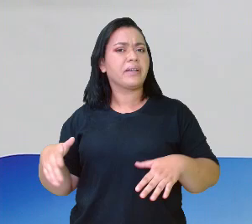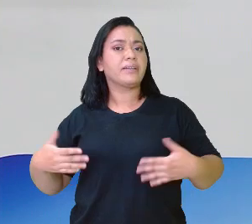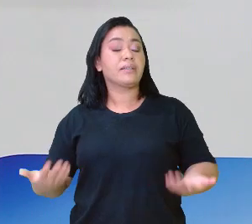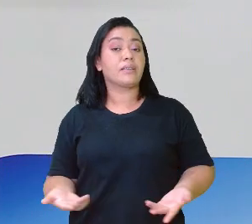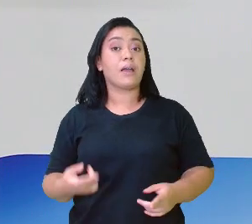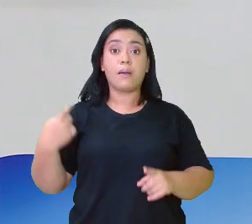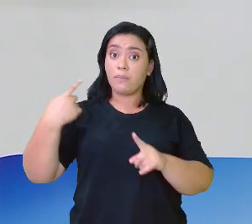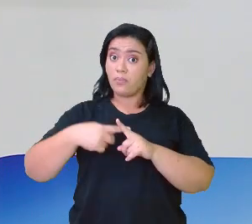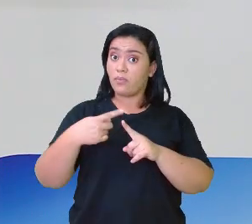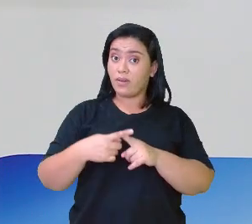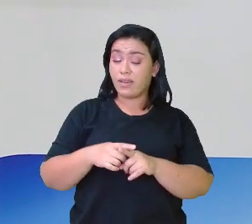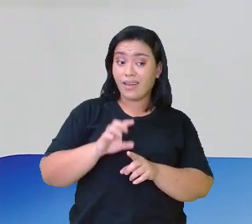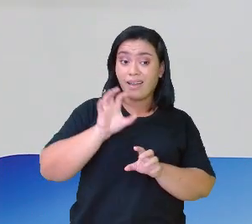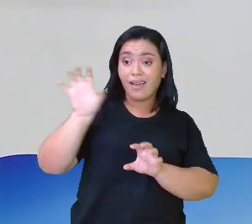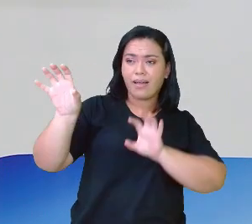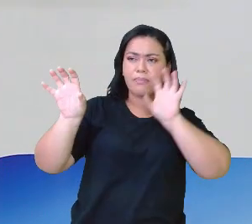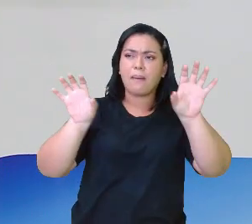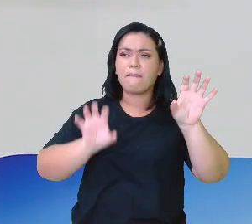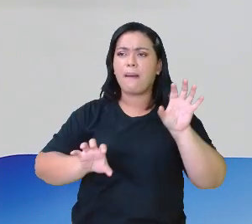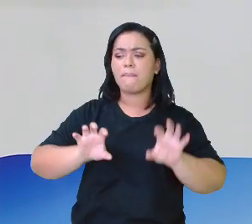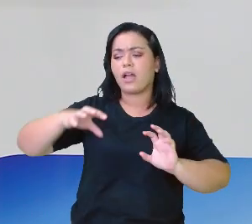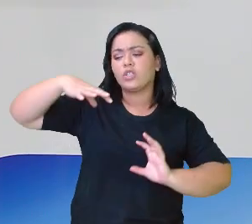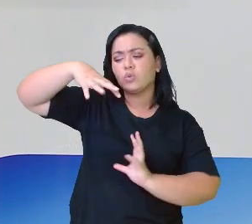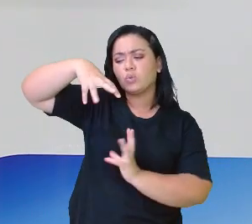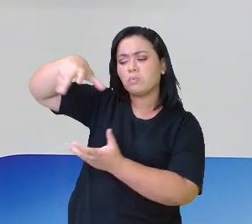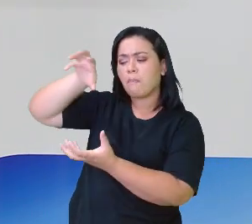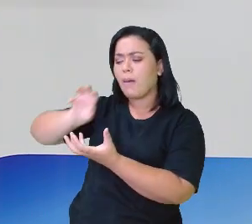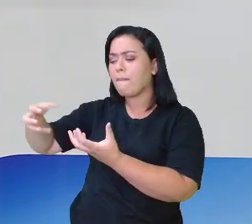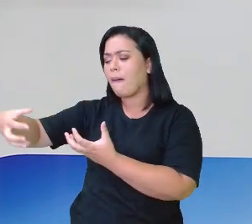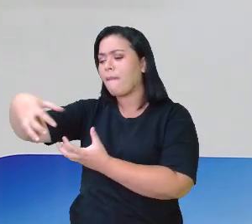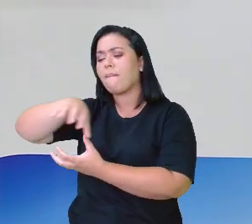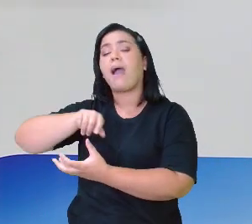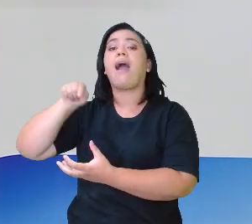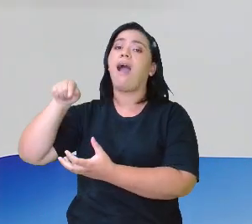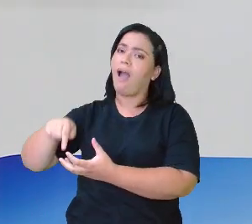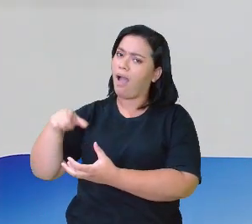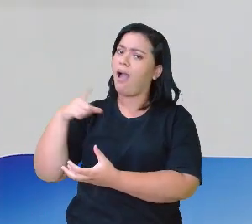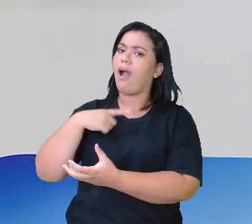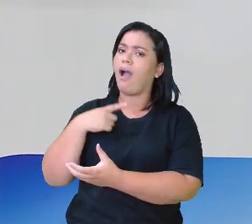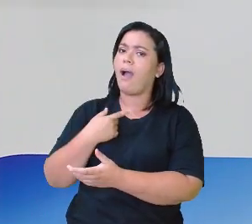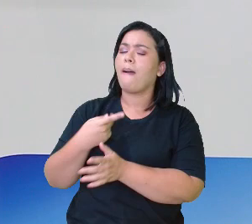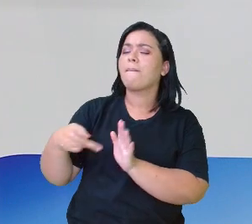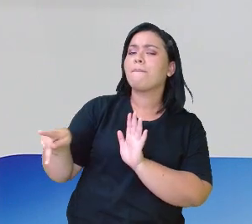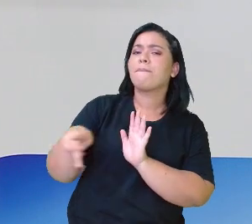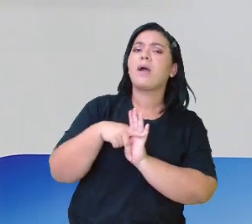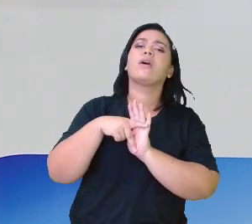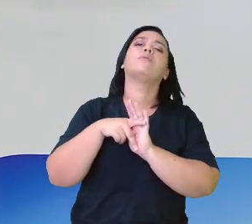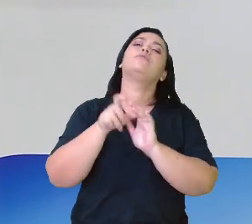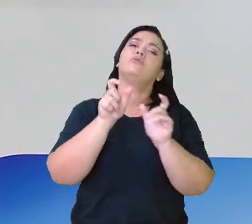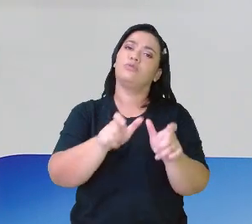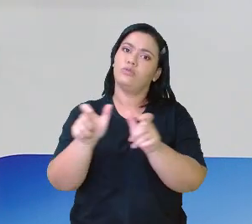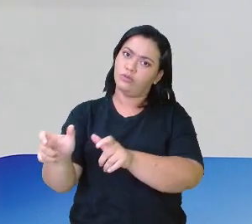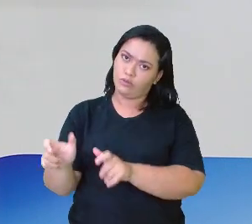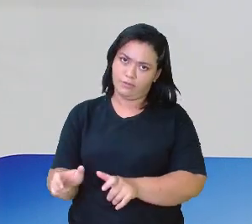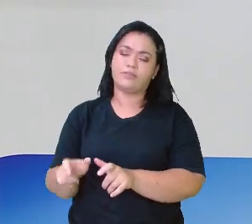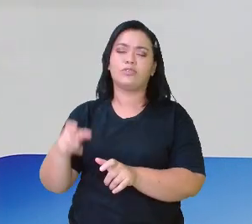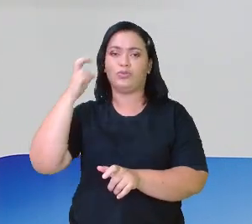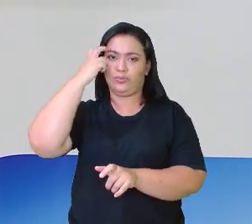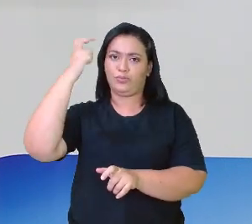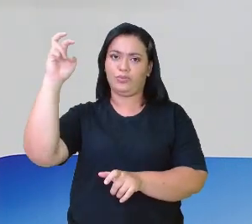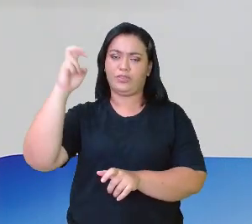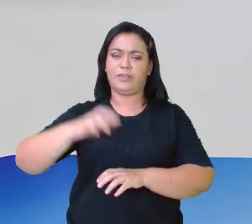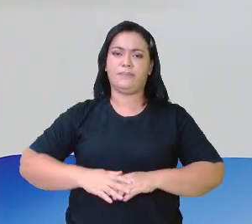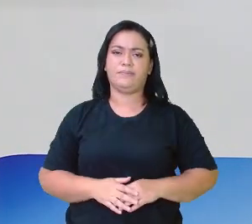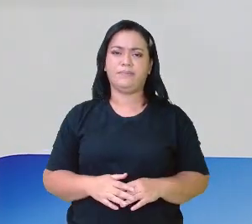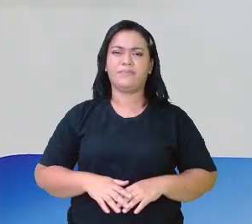cada região do mundo, cada país, cada continente vai possuir as suas peculiaridades, as suas particularidades quando a gente fala em cultura.